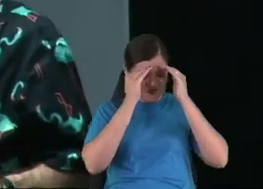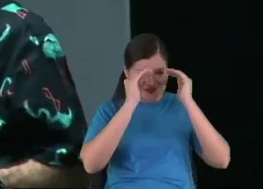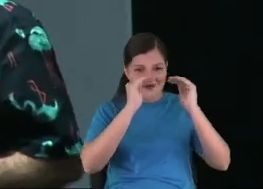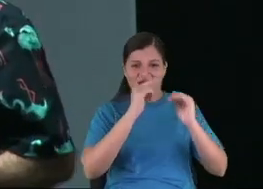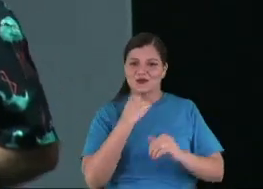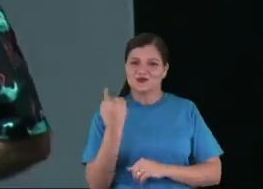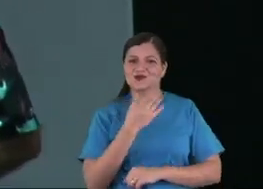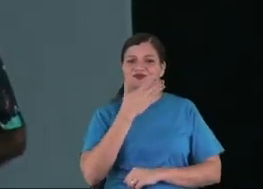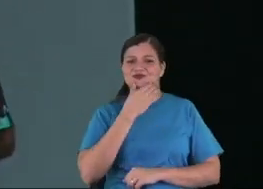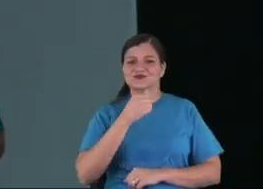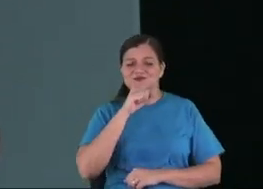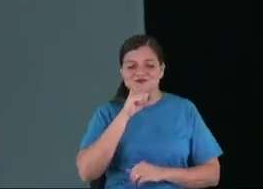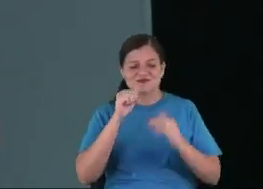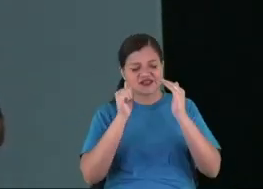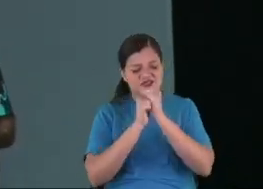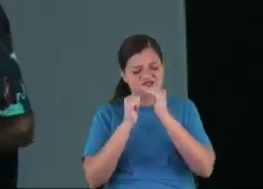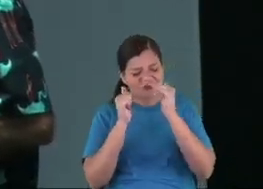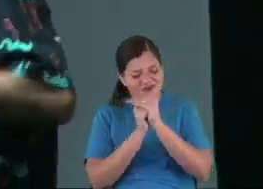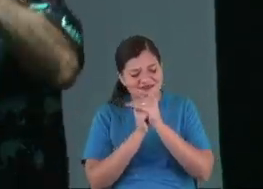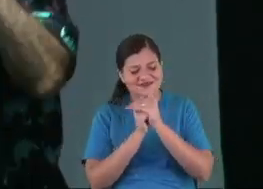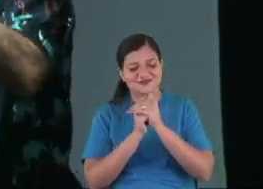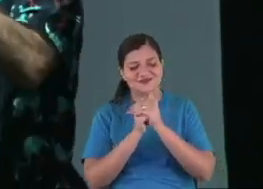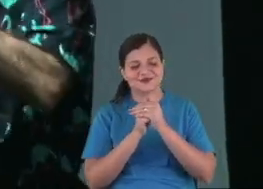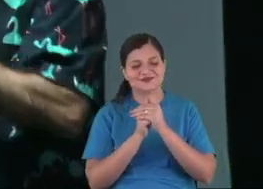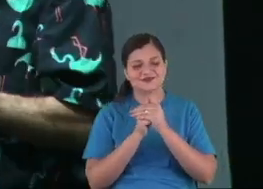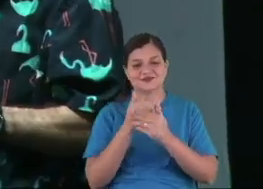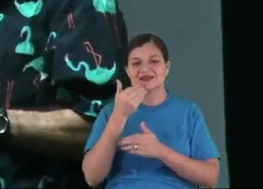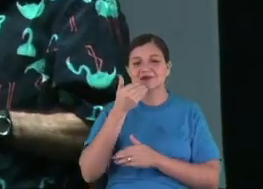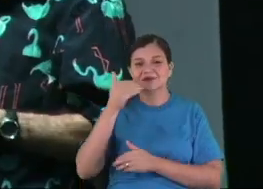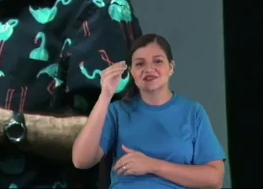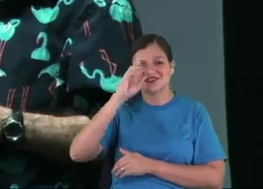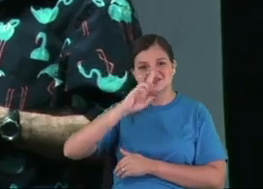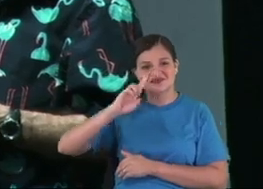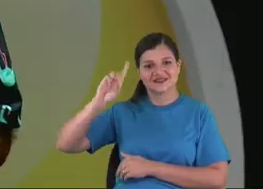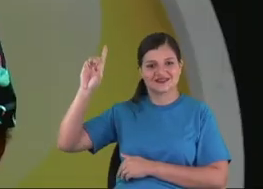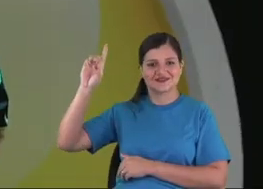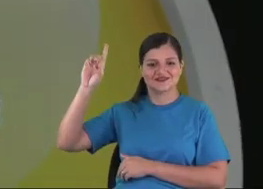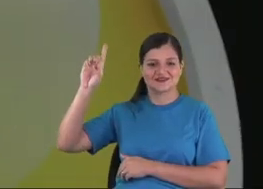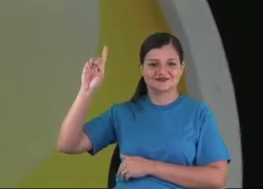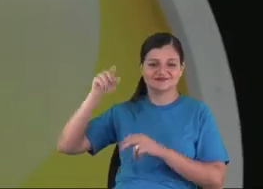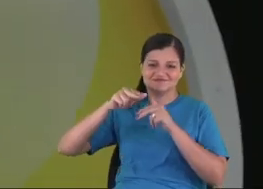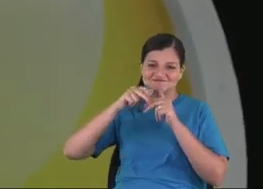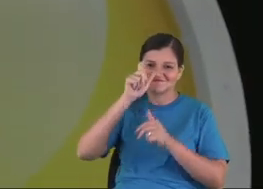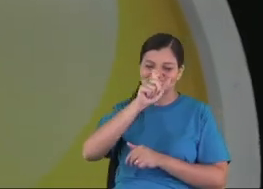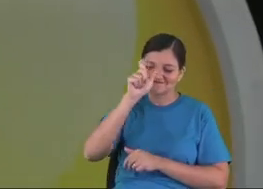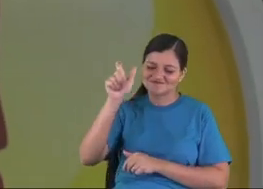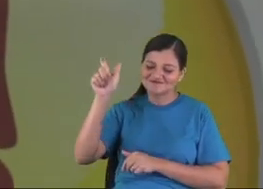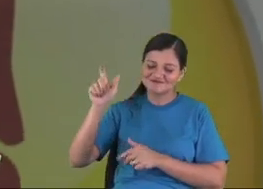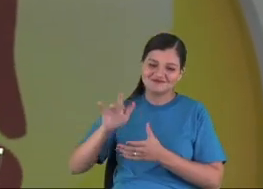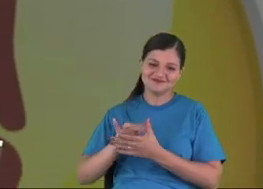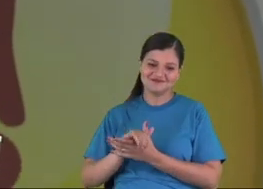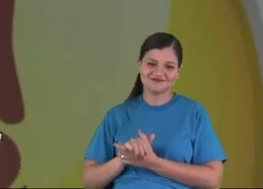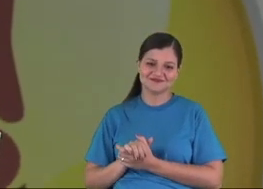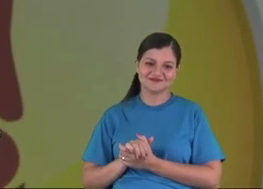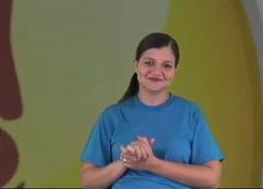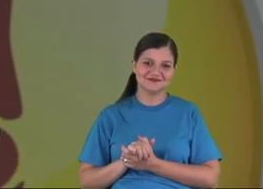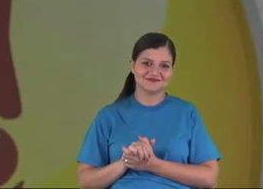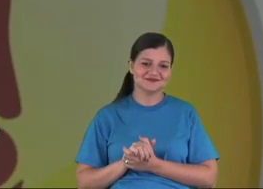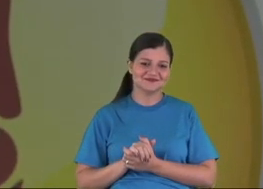nossos pais hoje, orando por eles, rogando a Deus por eles.